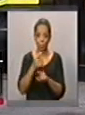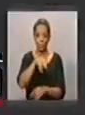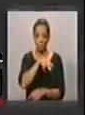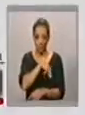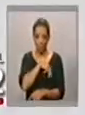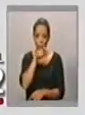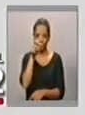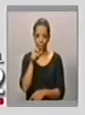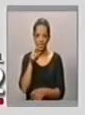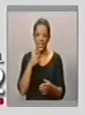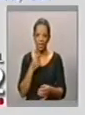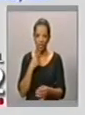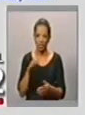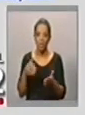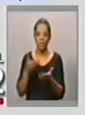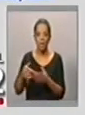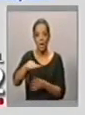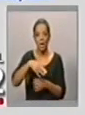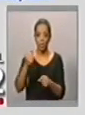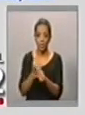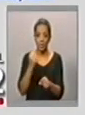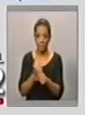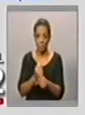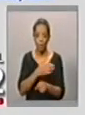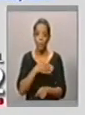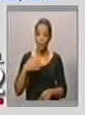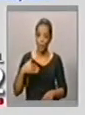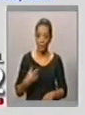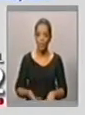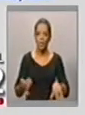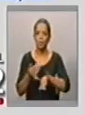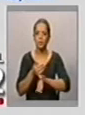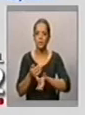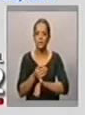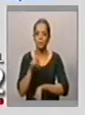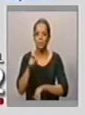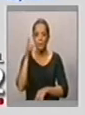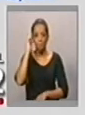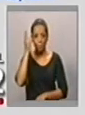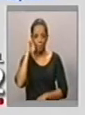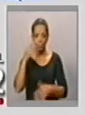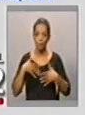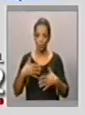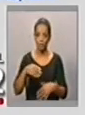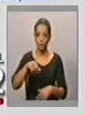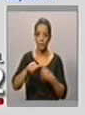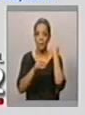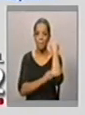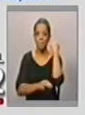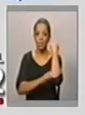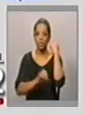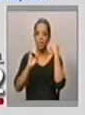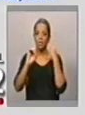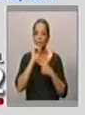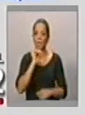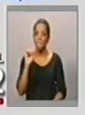Healthy Workplaces para locais de trabalho saudáveis, a Associação Humanitária dos Bombeiros Voluntários de Peniche ficou em primeiro